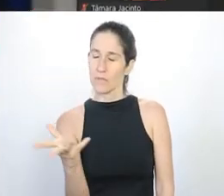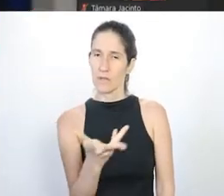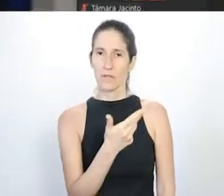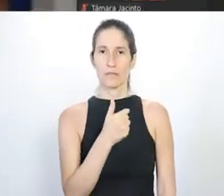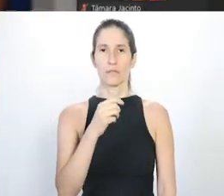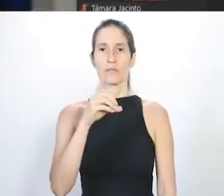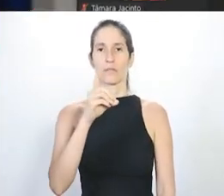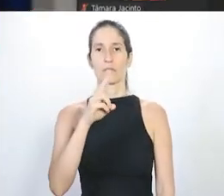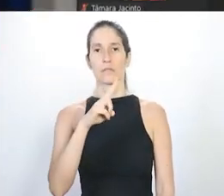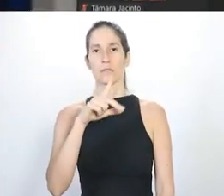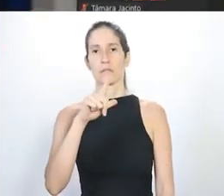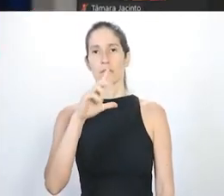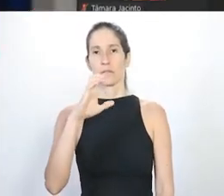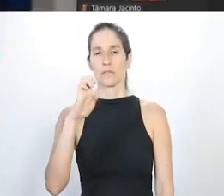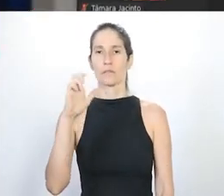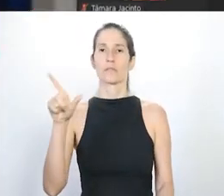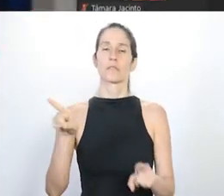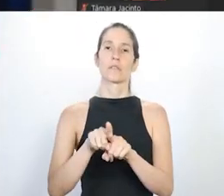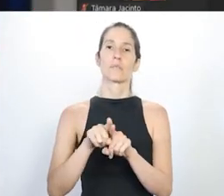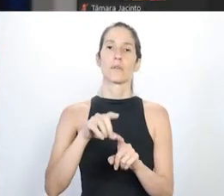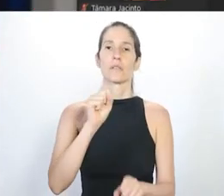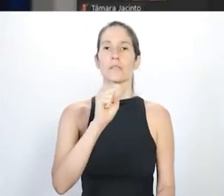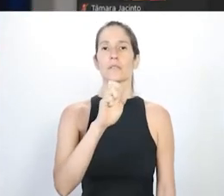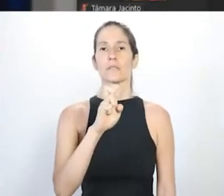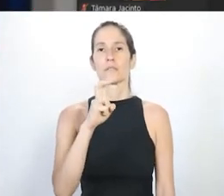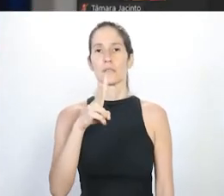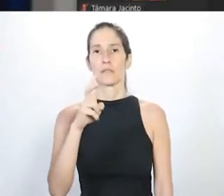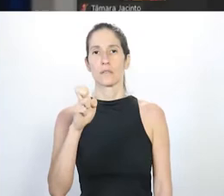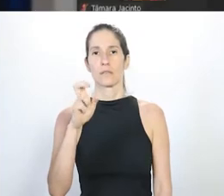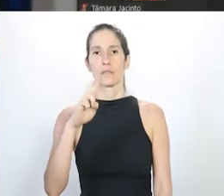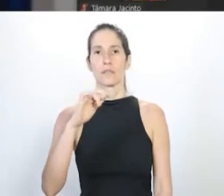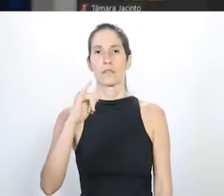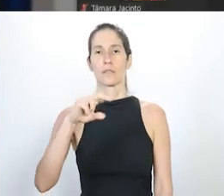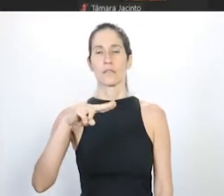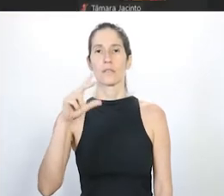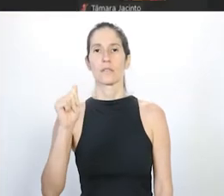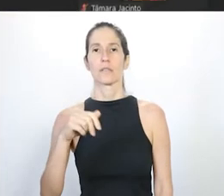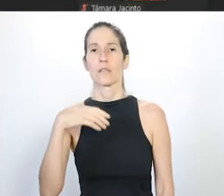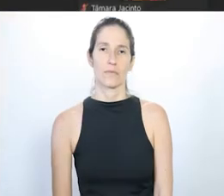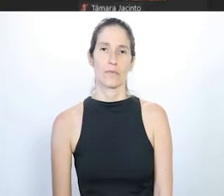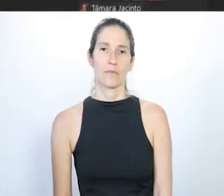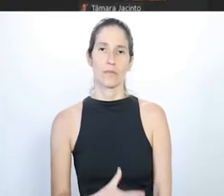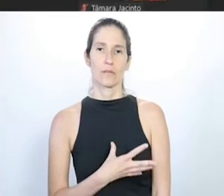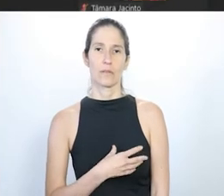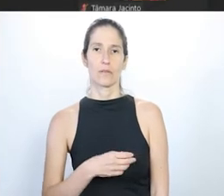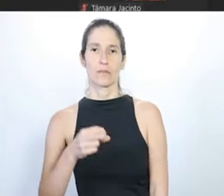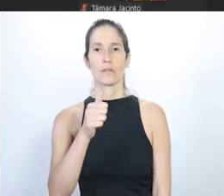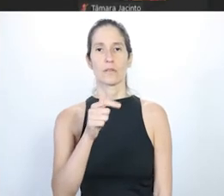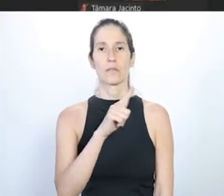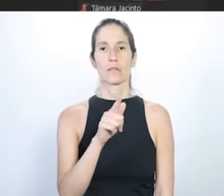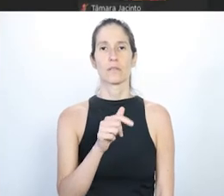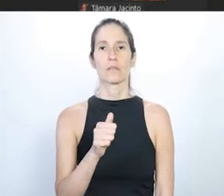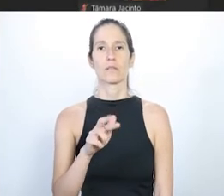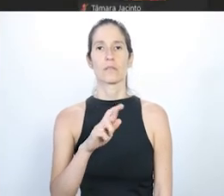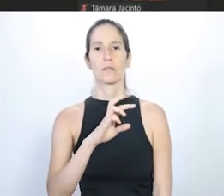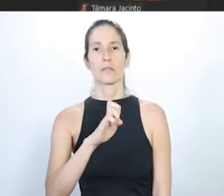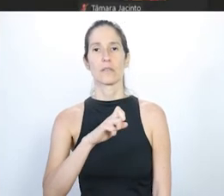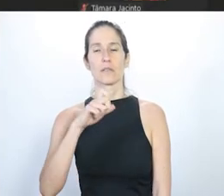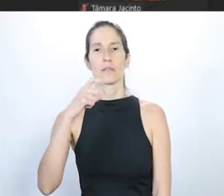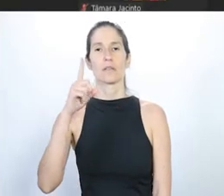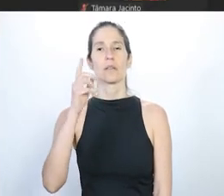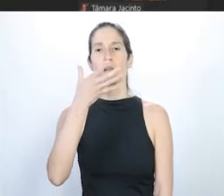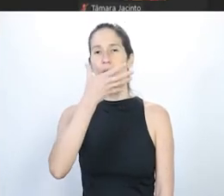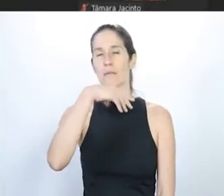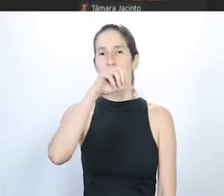Severina, canta qualquer coisa, diga qualquer coisa que a gente está aqui para lhe ouvir. Filho de Nazaré, pai foi Abreu e